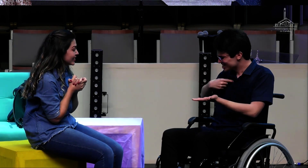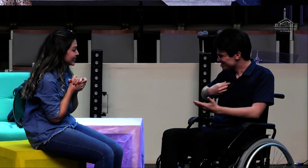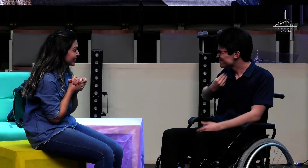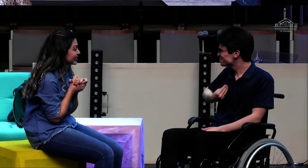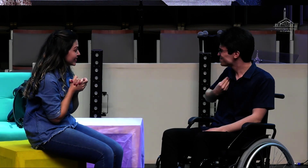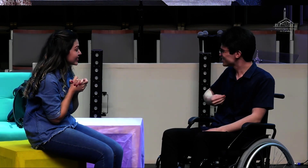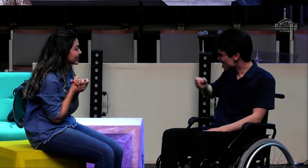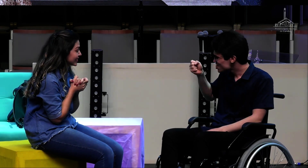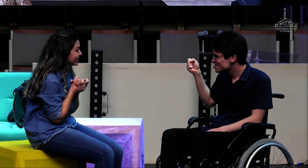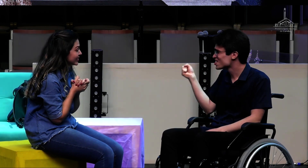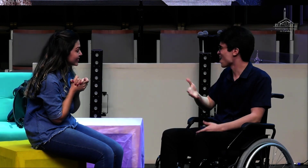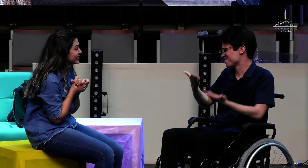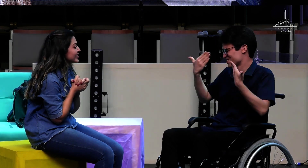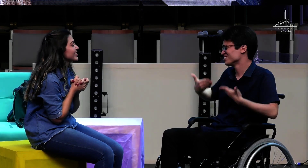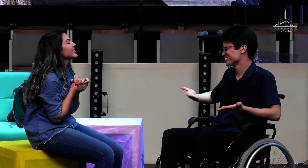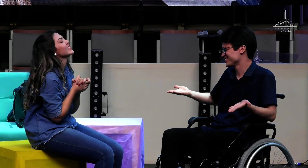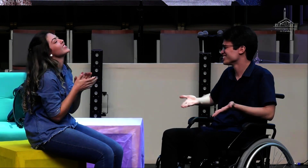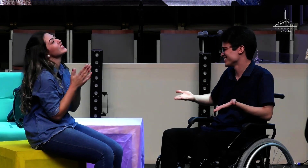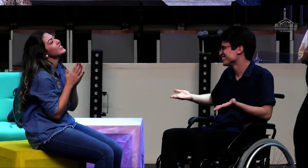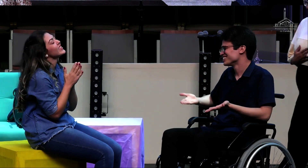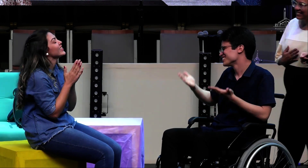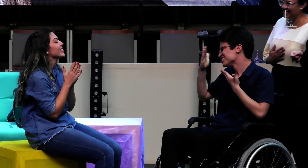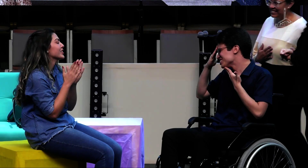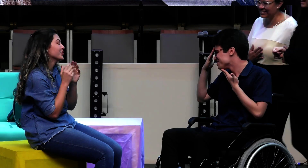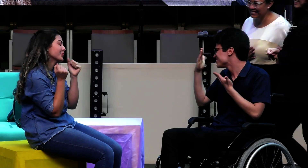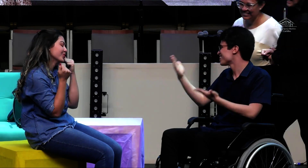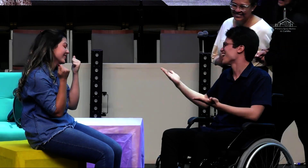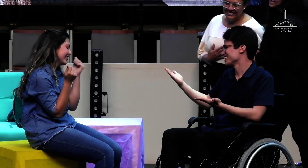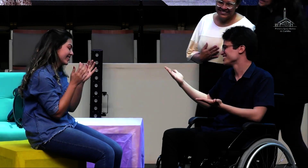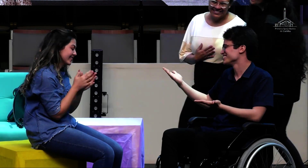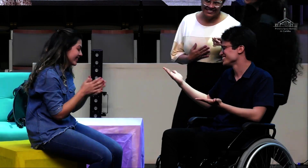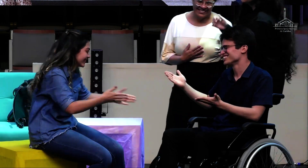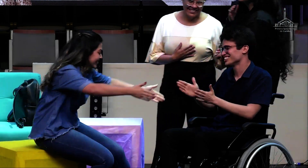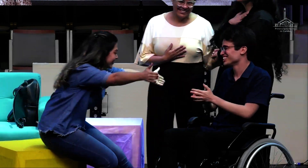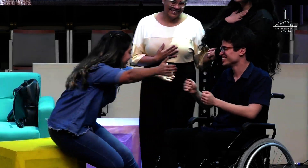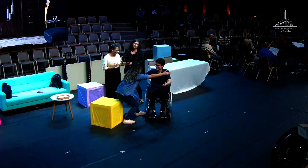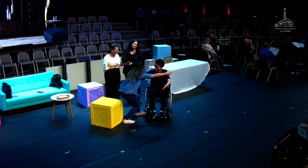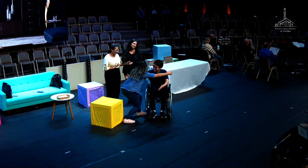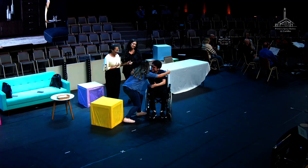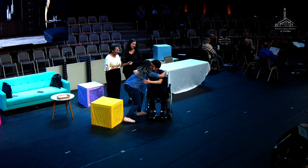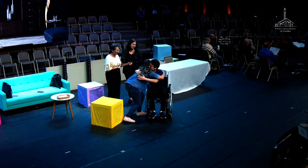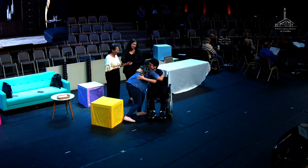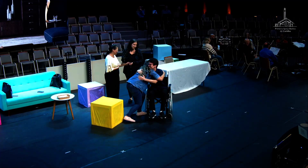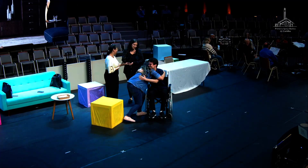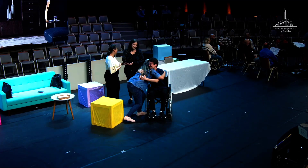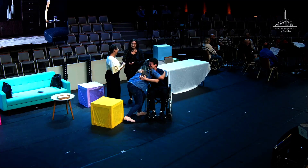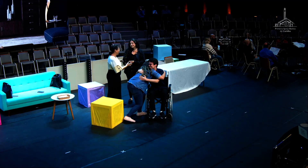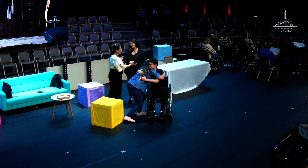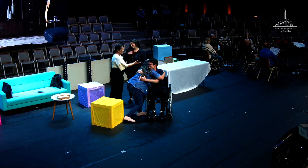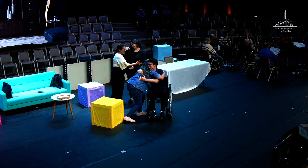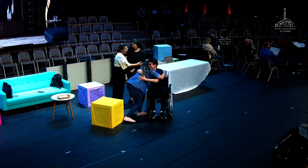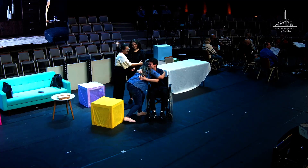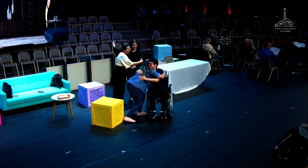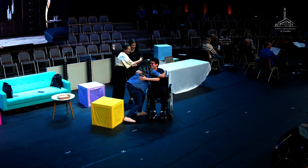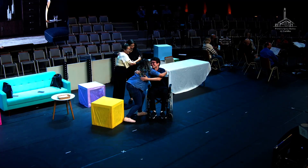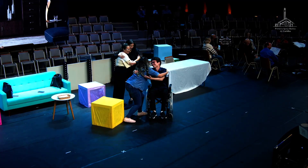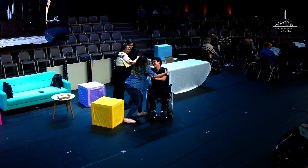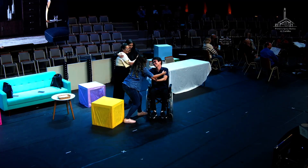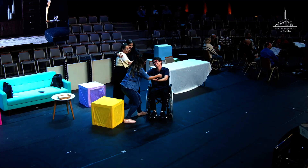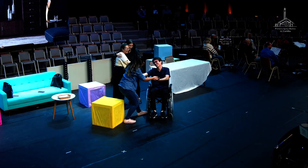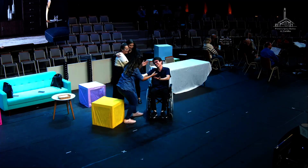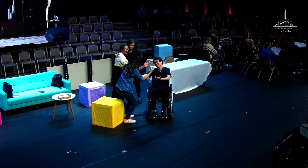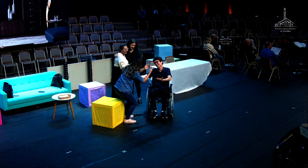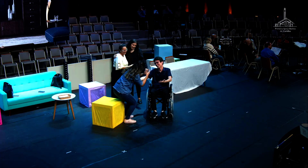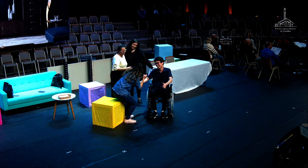Eu realmente renasci hoje. Obrigado por tudo, minha irmã. Obrigado. Aleluia. Vem cá, Richard. Ai,